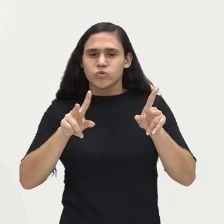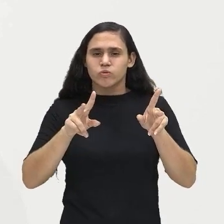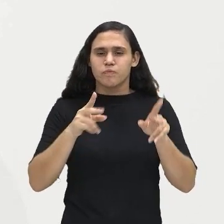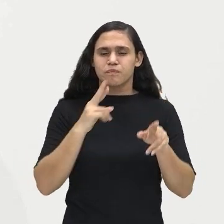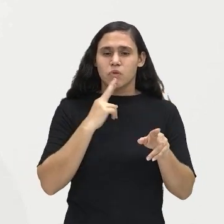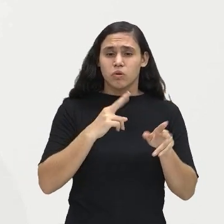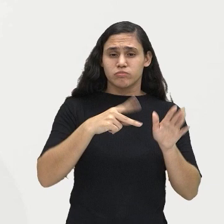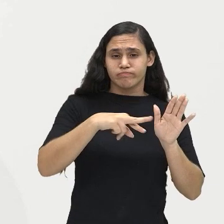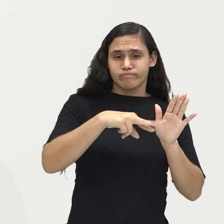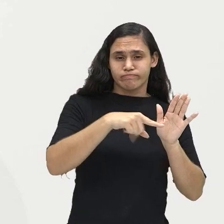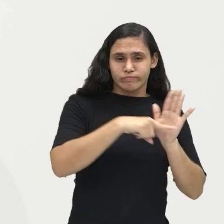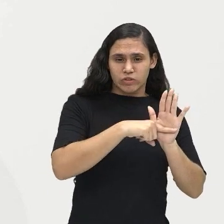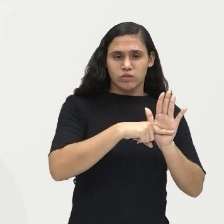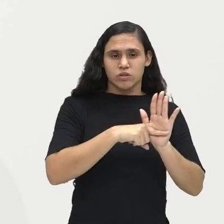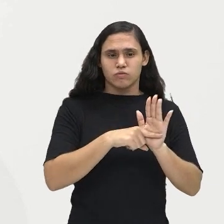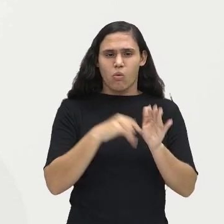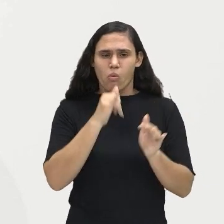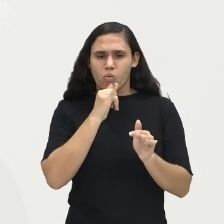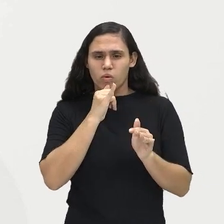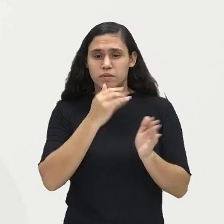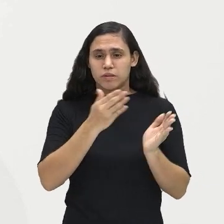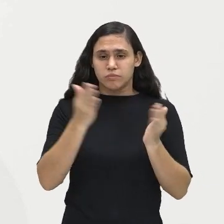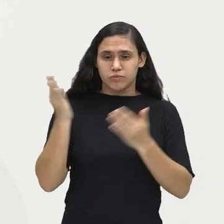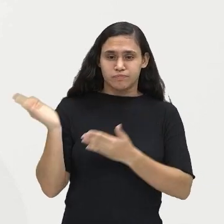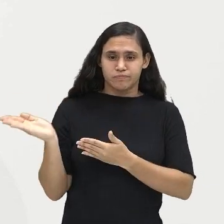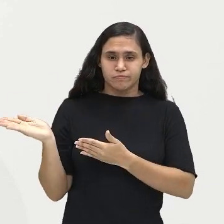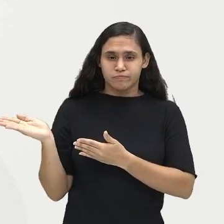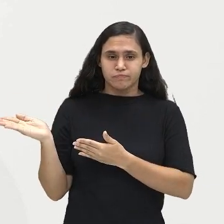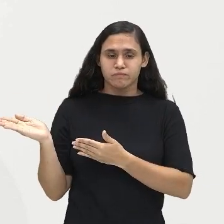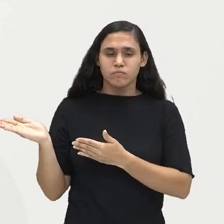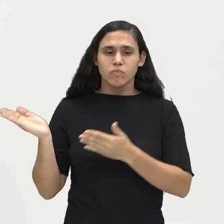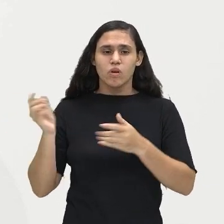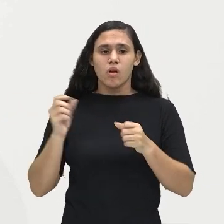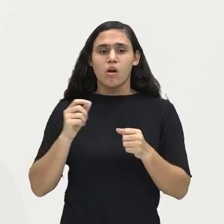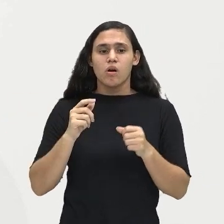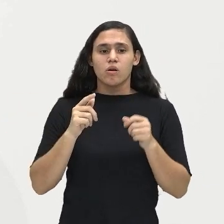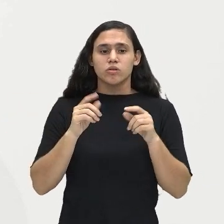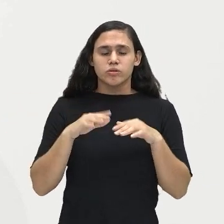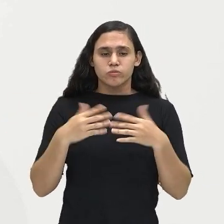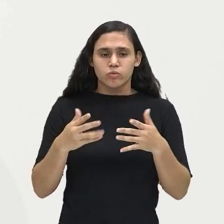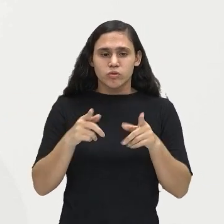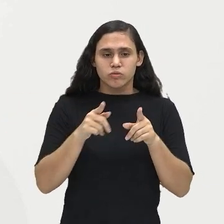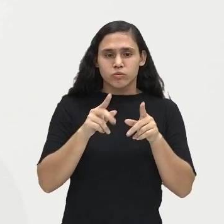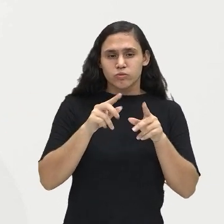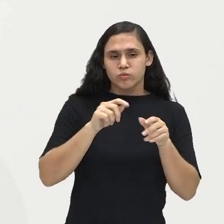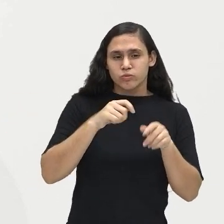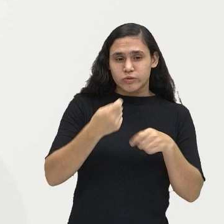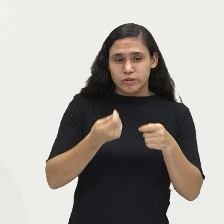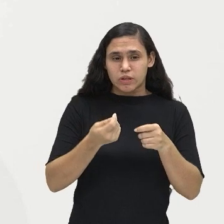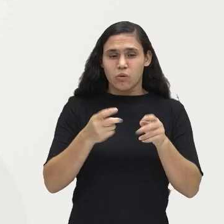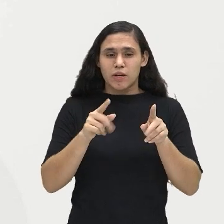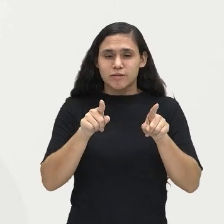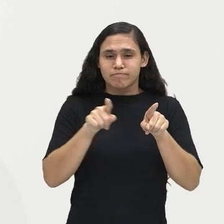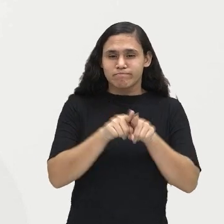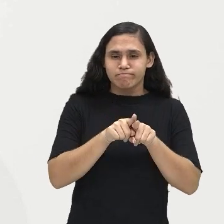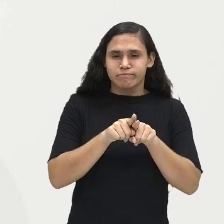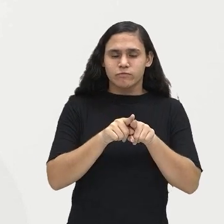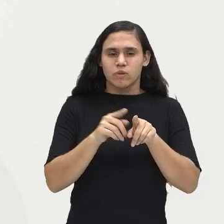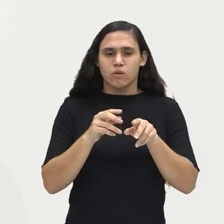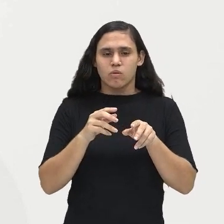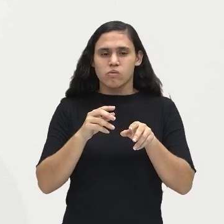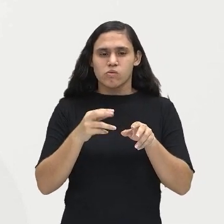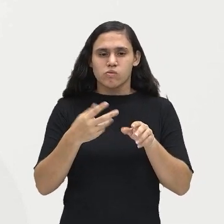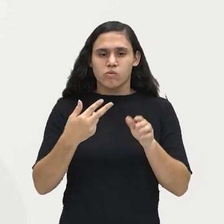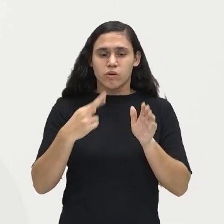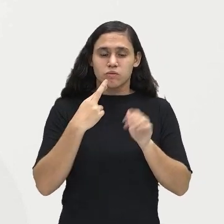negativo. Acompanha comigo o exemplo. Nós temos, ó, sinais iguais. Ó. Quando os sinais são iguais, o resultado é positivo. Está aqui, ó, positivo.